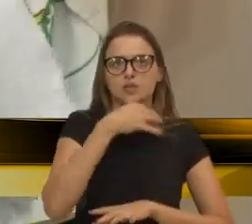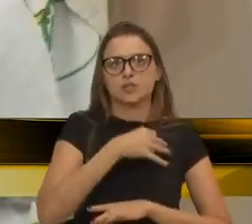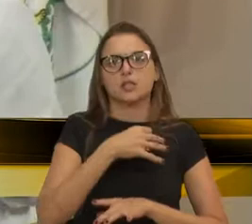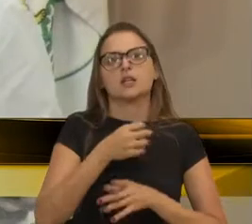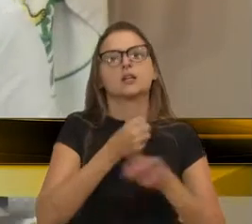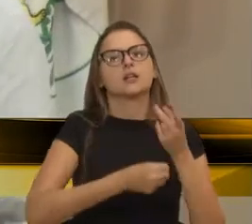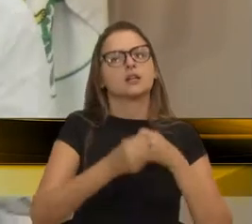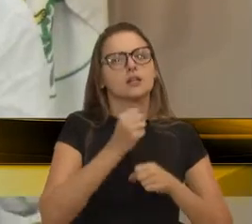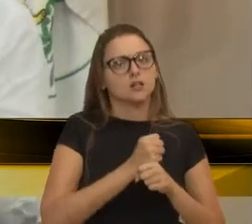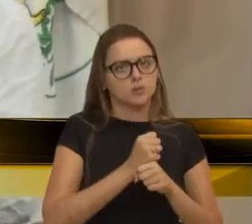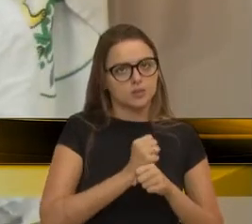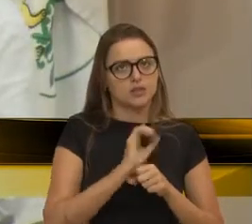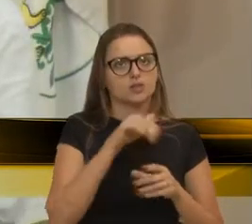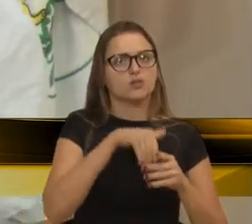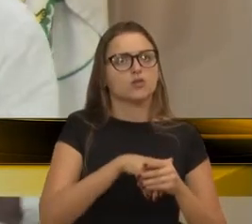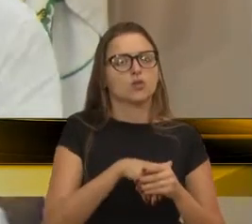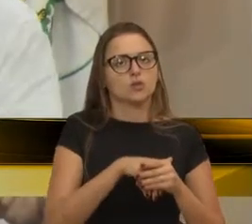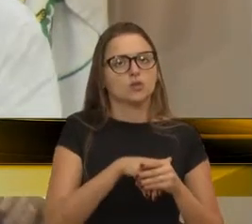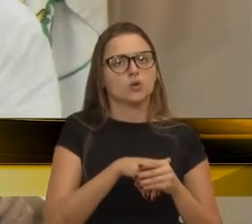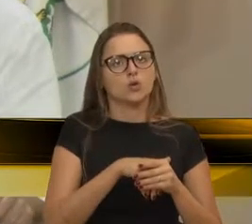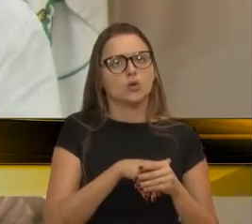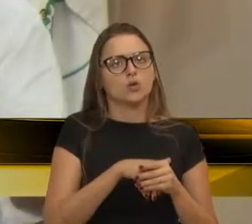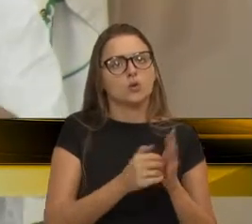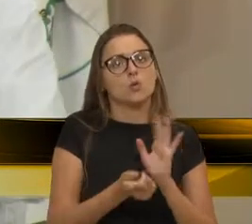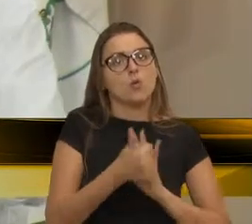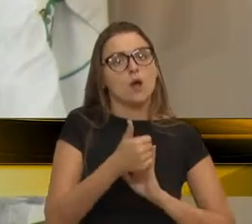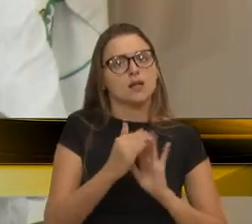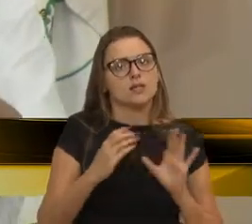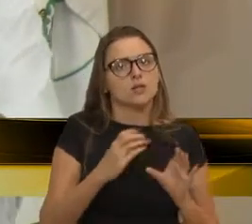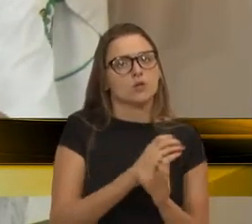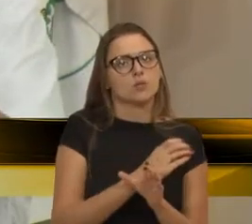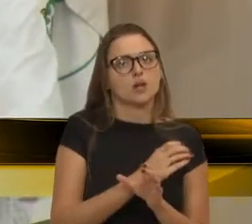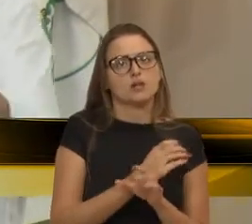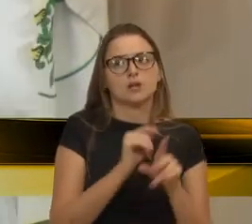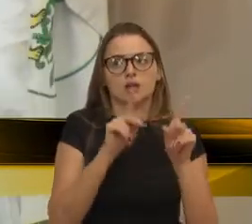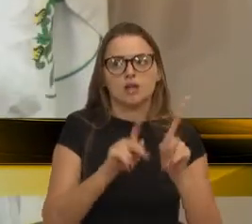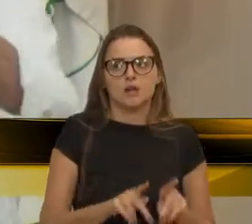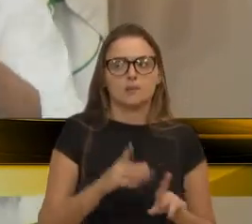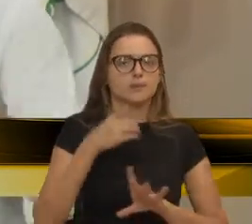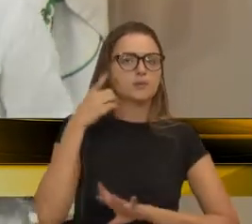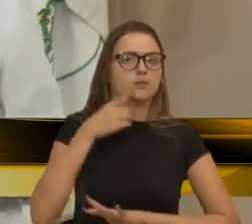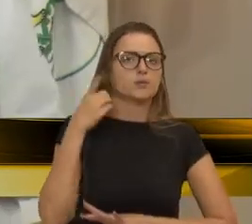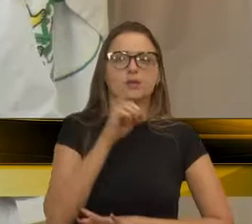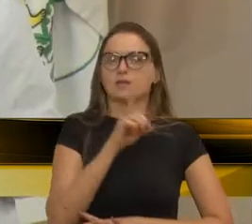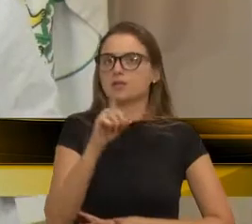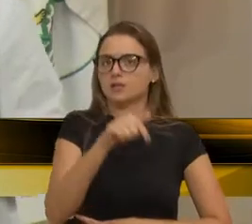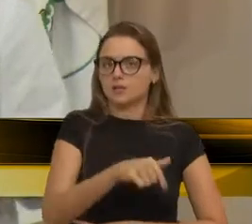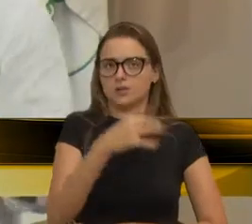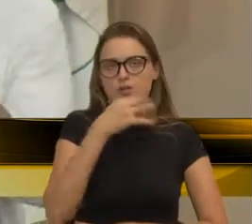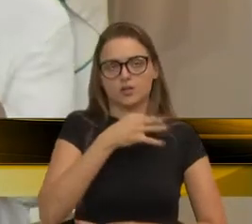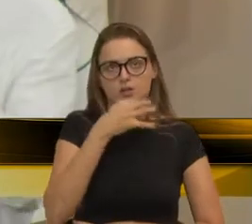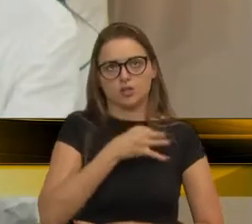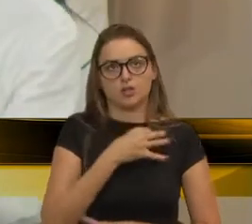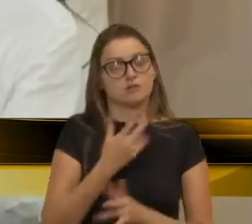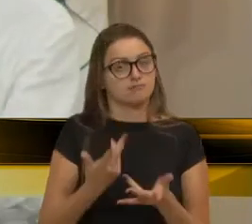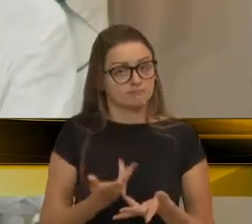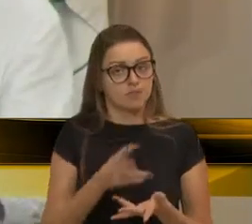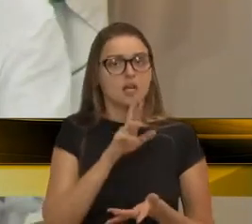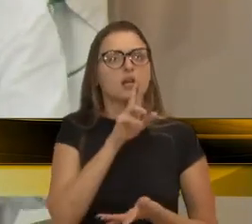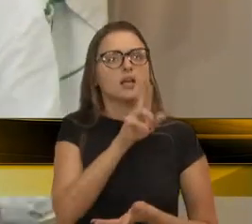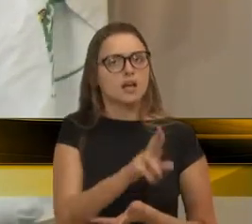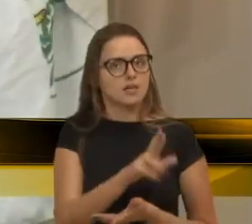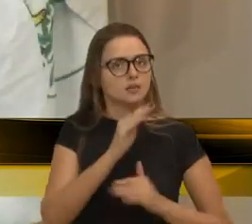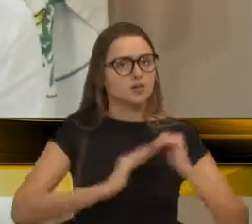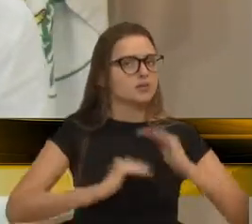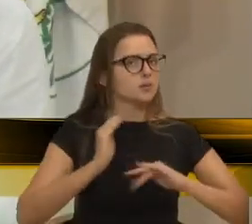ano passado votou majoritariamente em candidatos a deputado federal que não são de Caxias do Sul. E o resultado prático é que